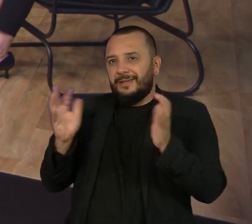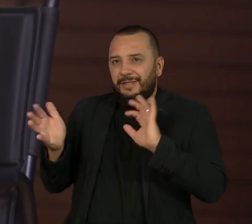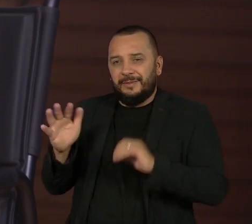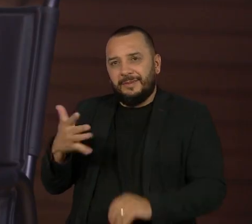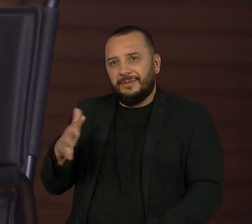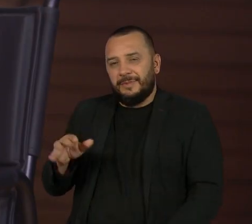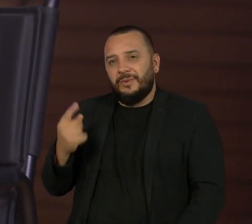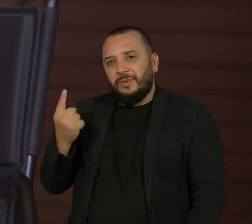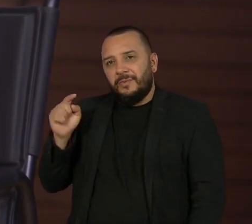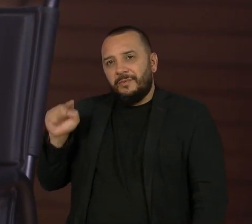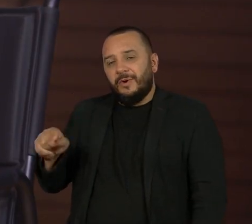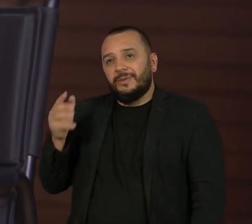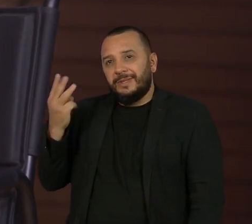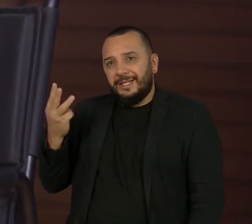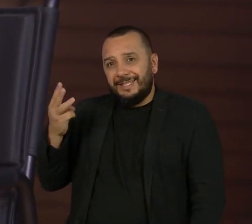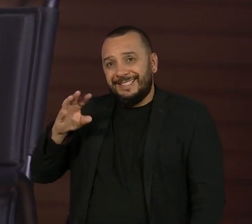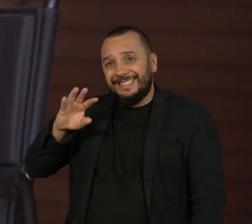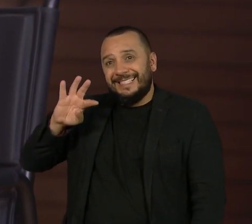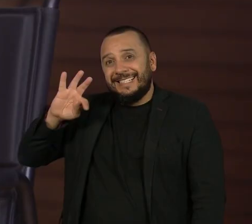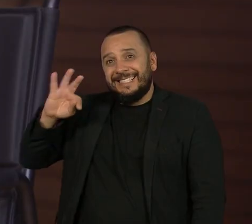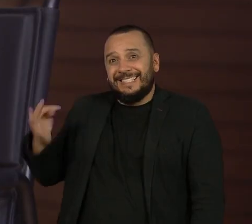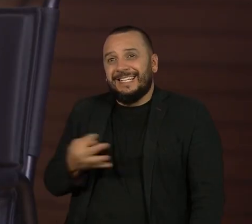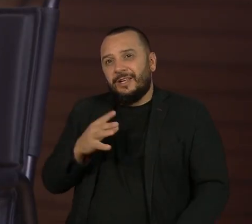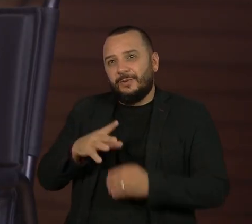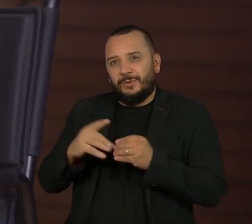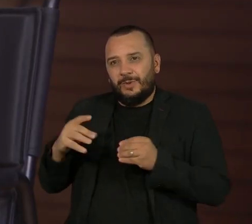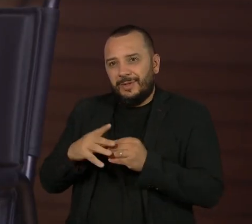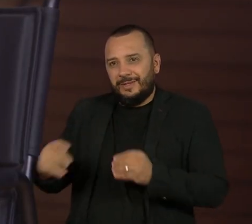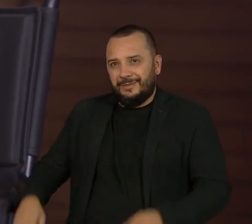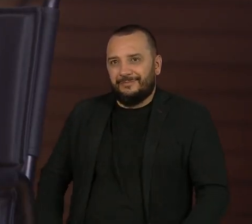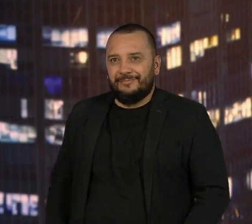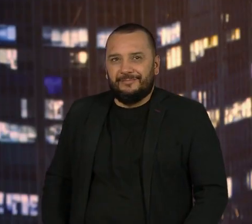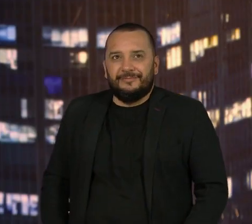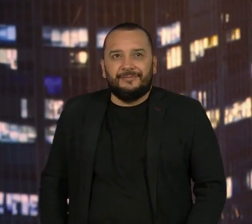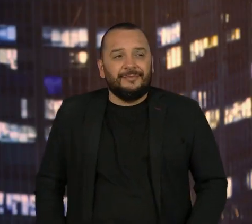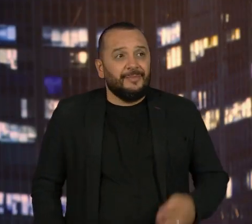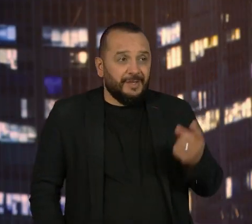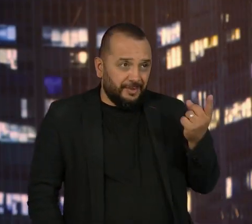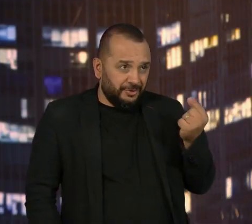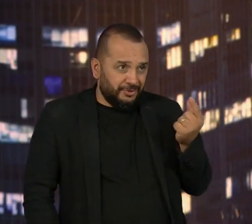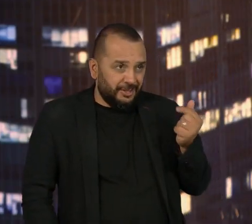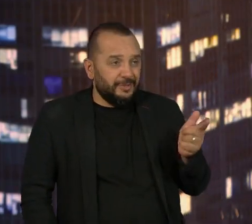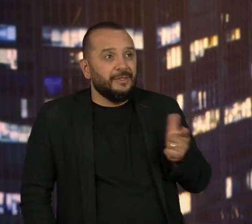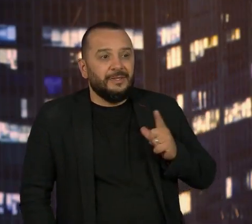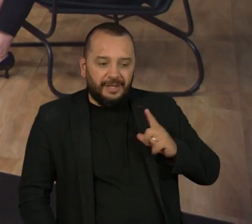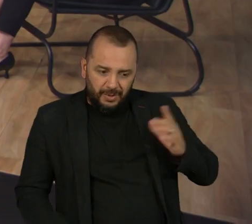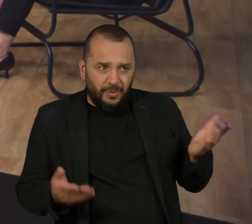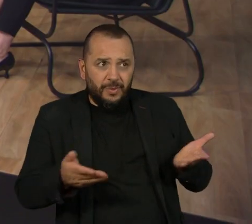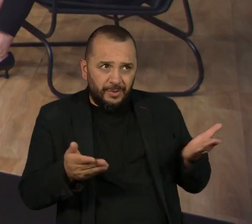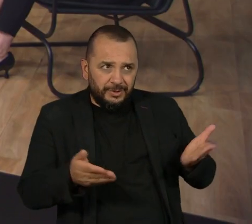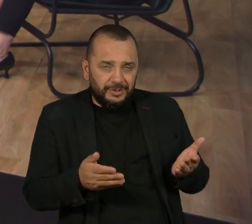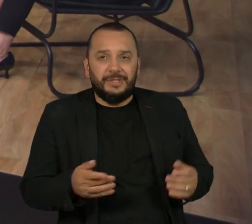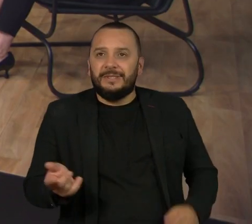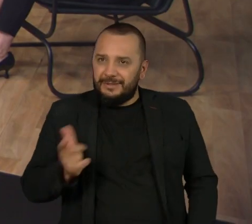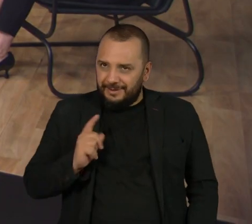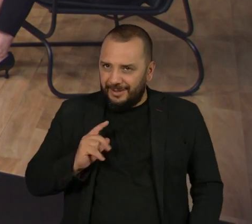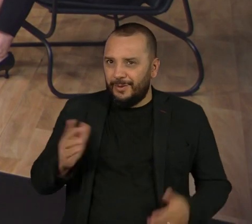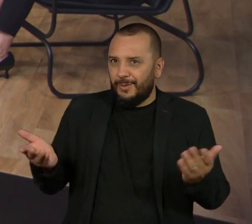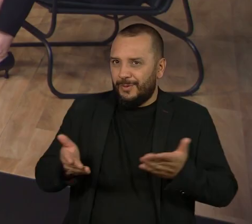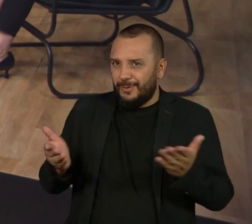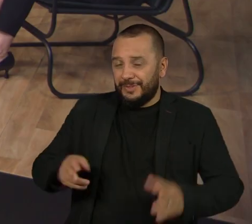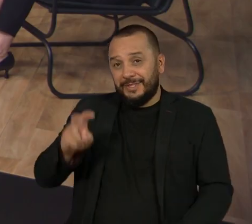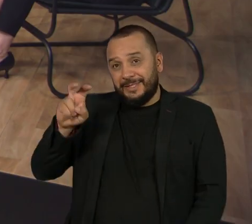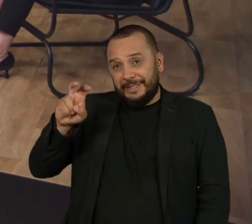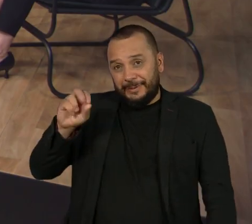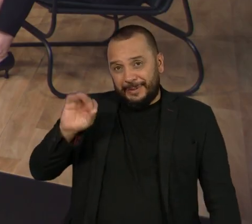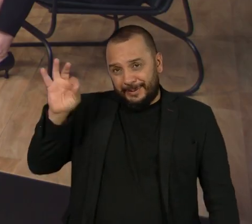de 1,3 trilhão de dólares. É dinheiro que existe hoje, então? É dinheiro que existe hoje, mais ou menos